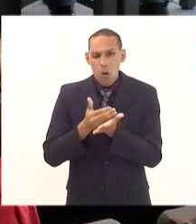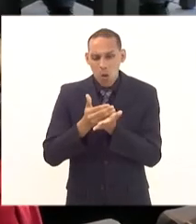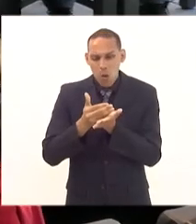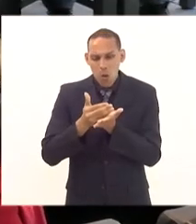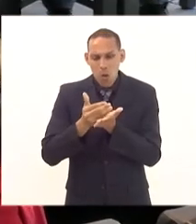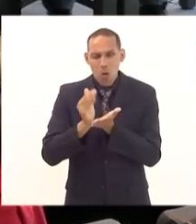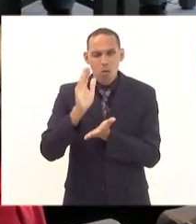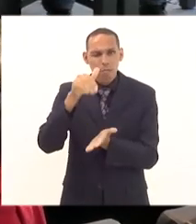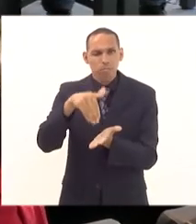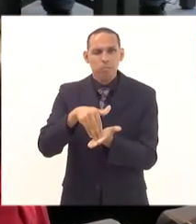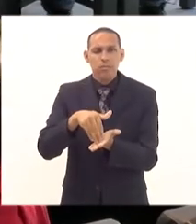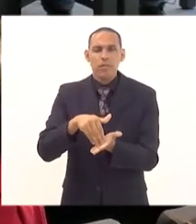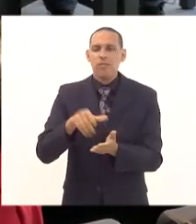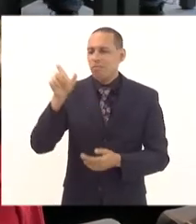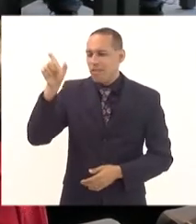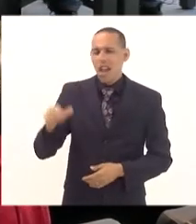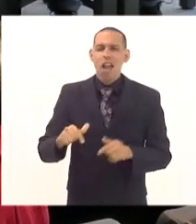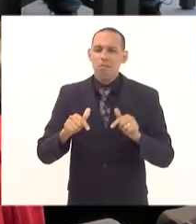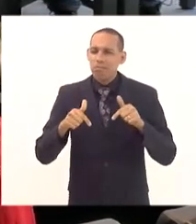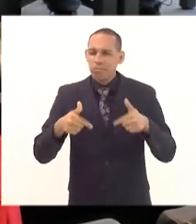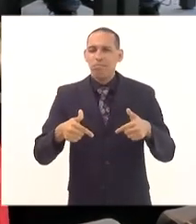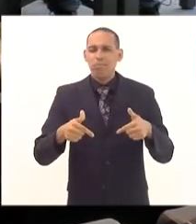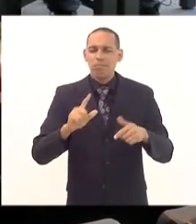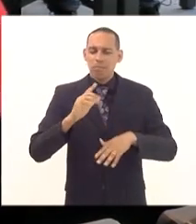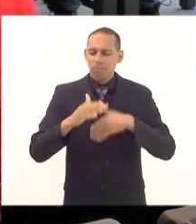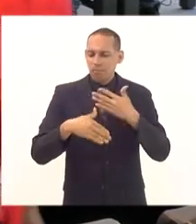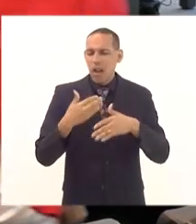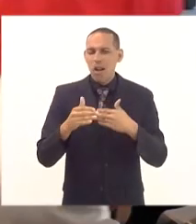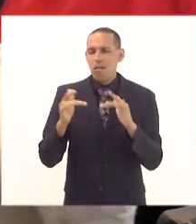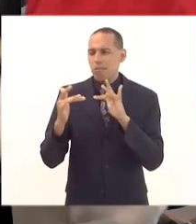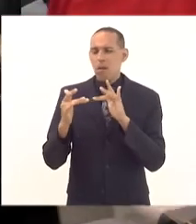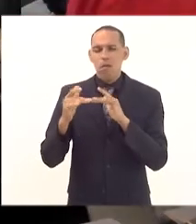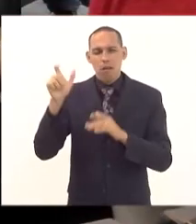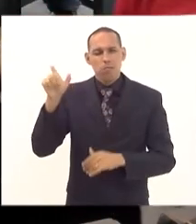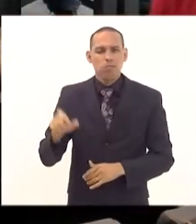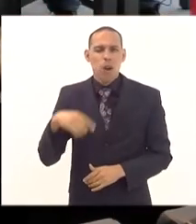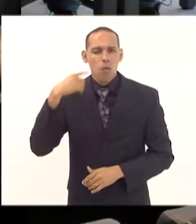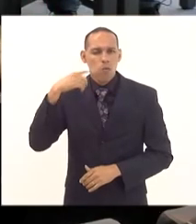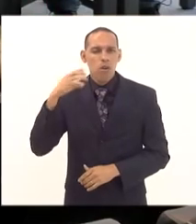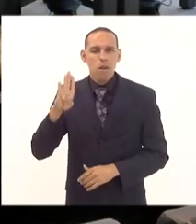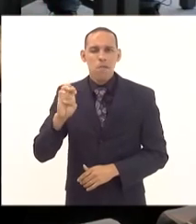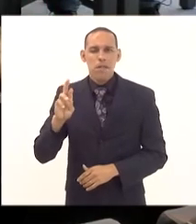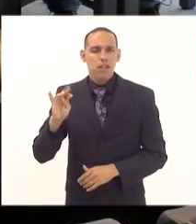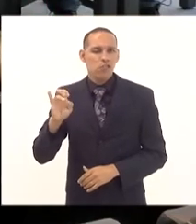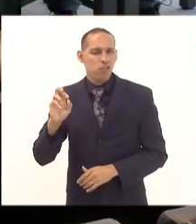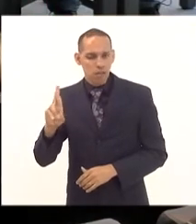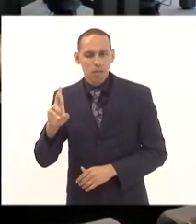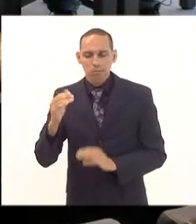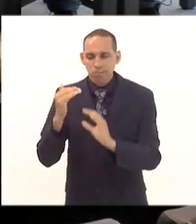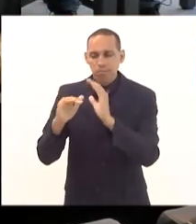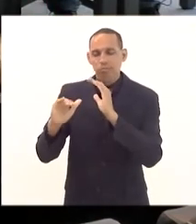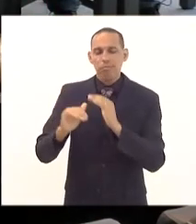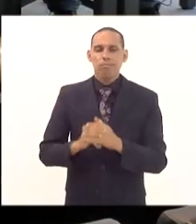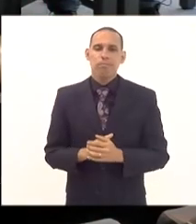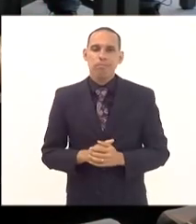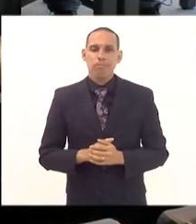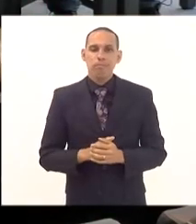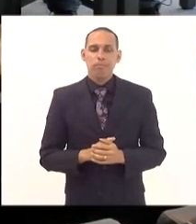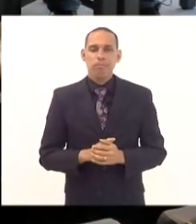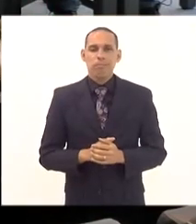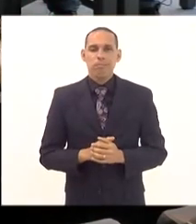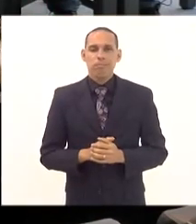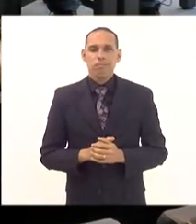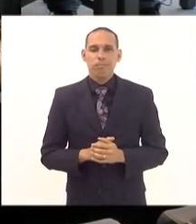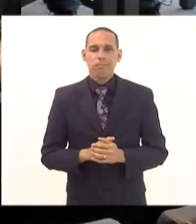início ele é muito atuante depois a gente entra em contato com o meu também te apresentar minha mesmo e acho